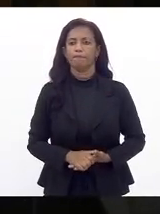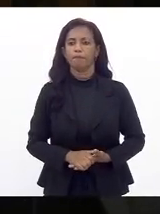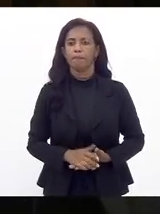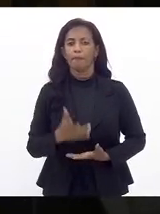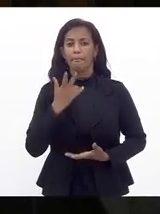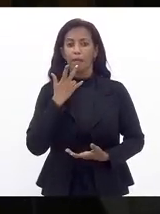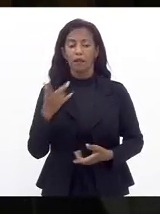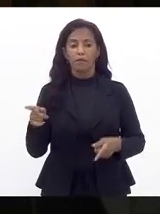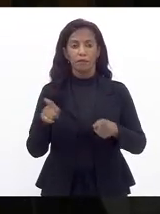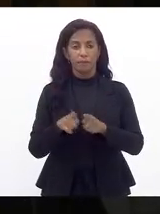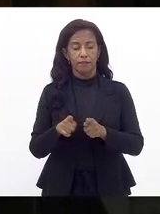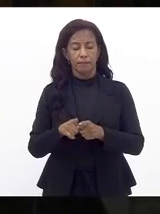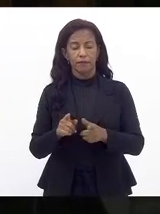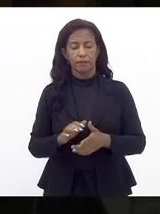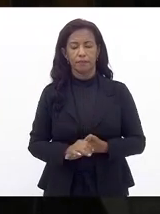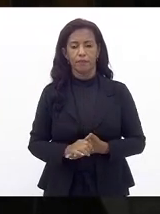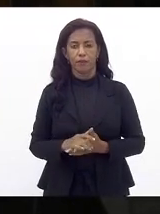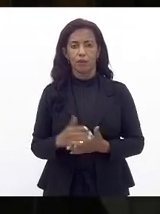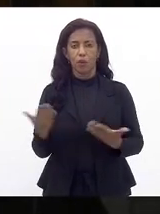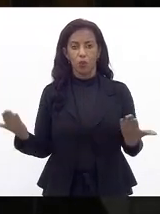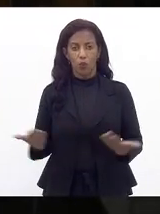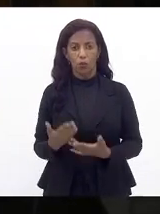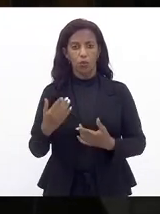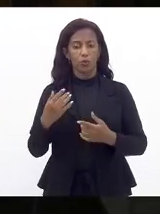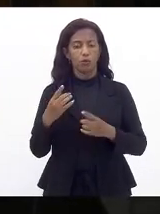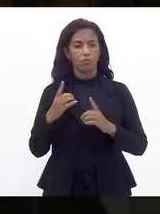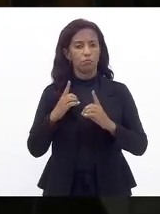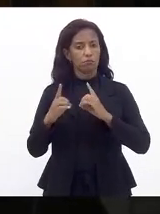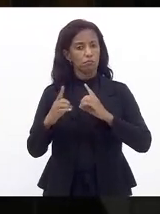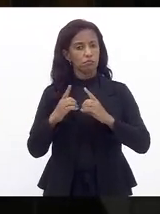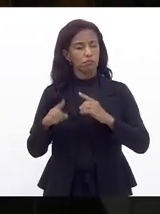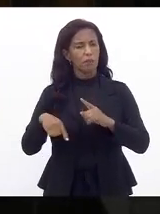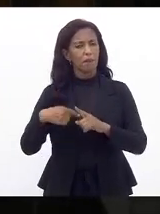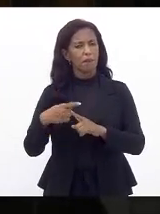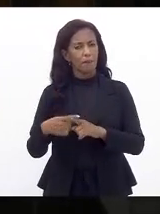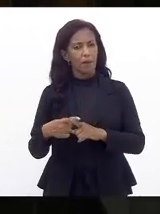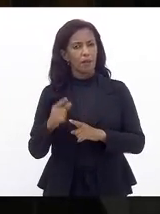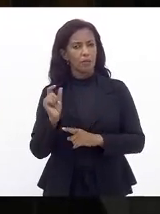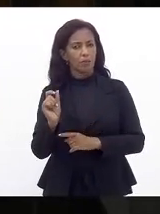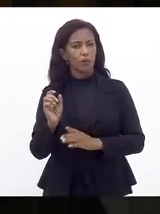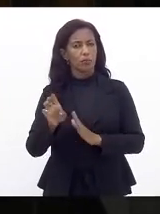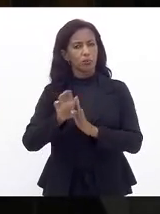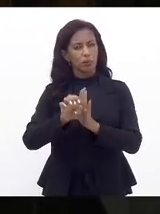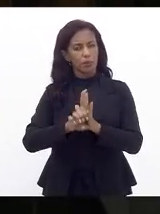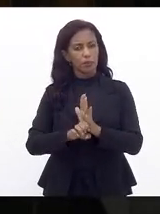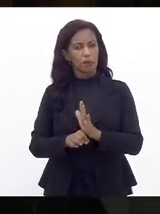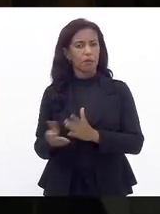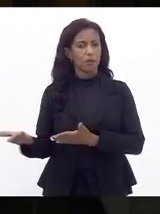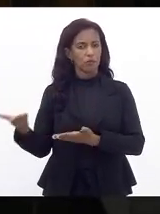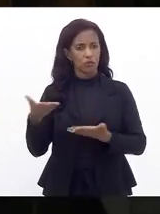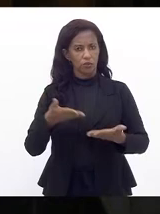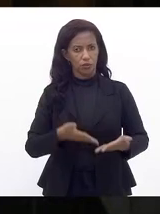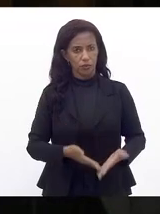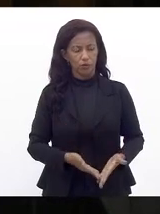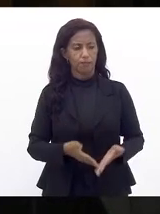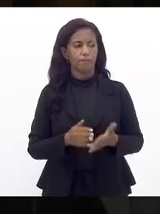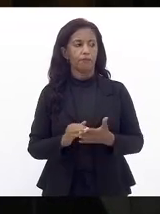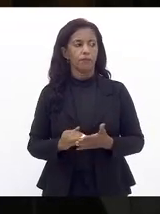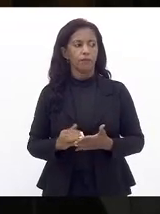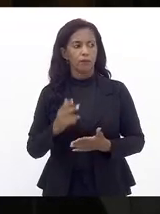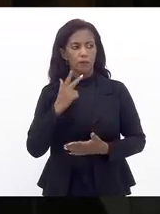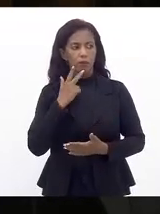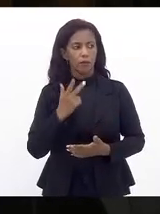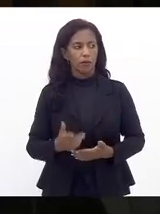dizer, deputada Tia Ju, que nós discutimos hoje mais um pouco sobre as emendas que vieram à casa no que diz